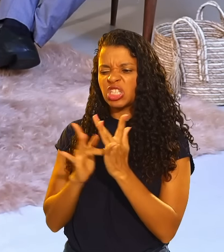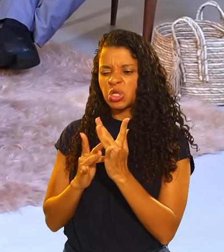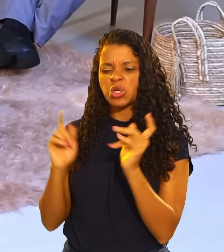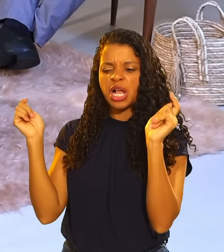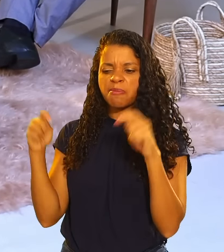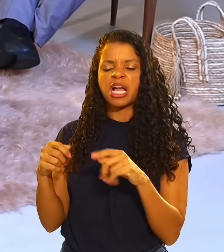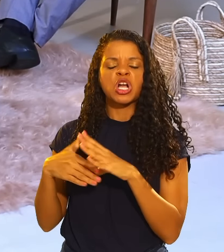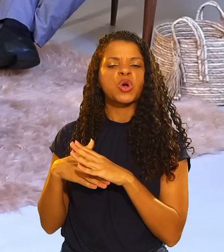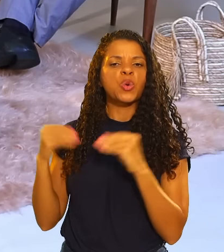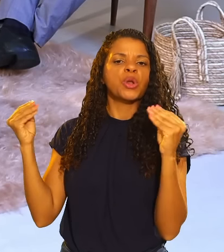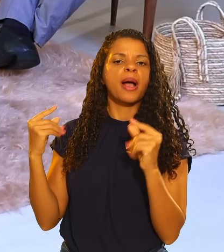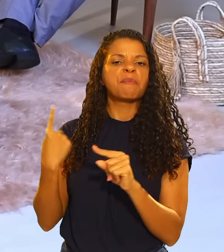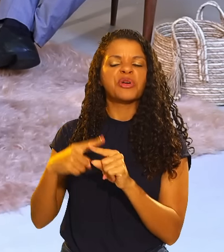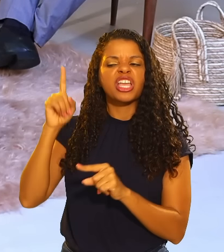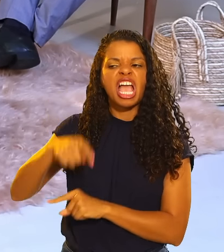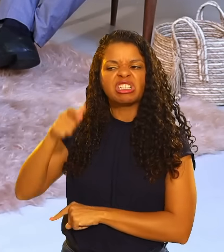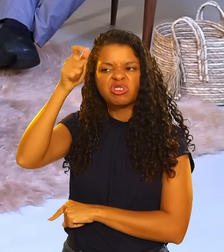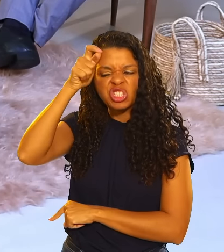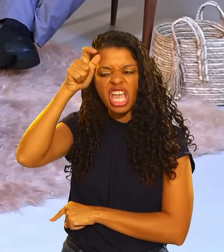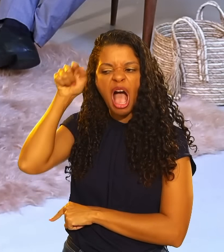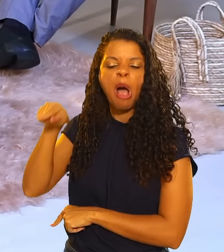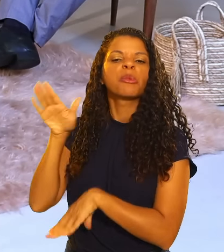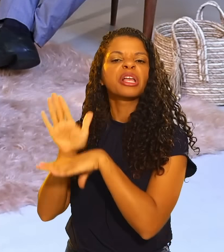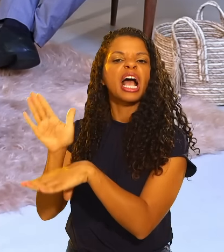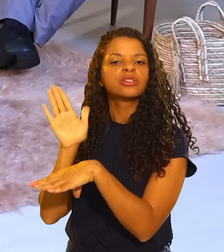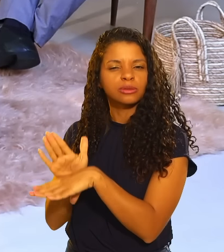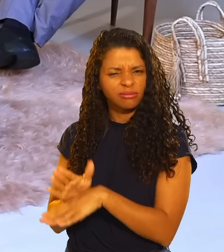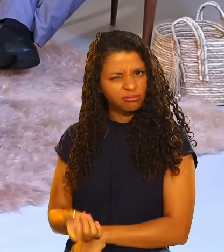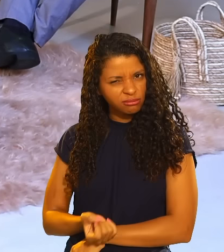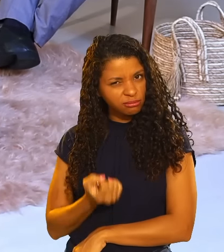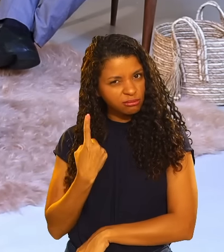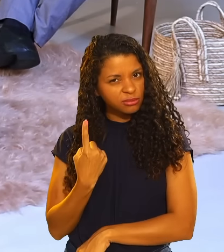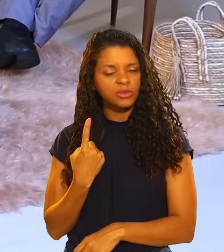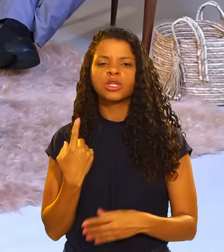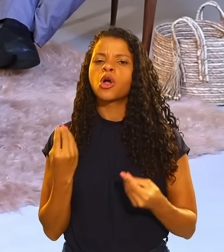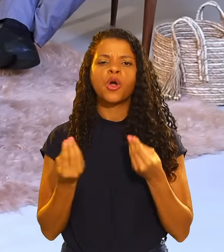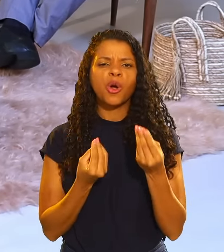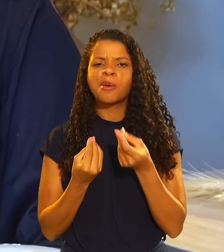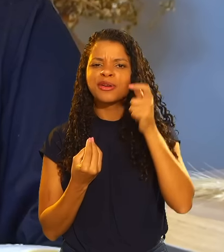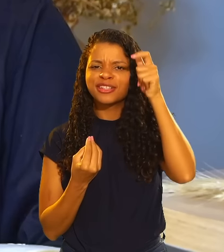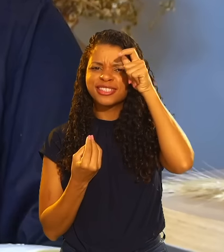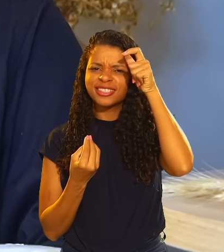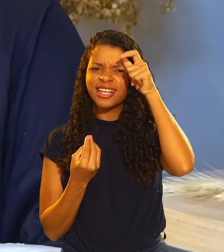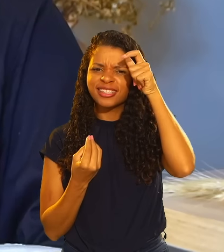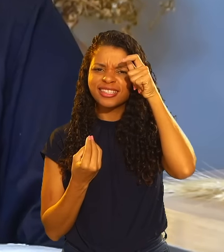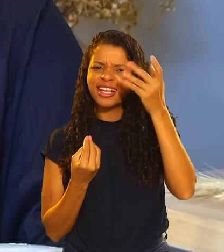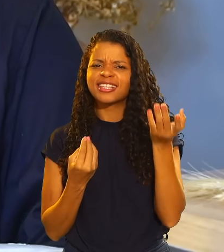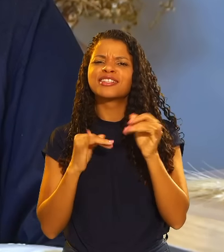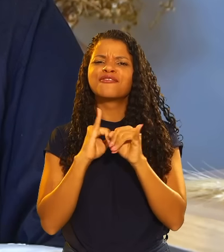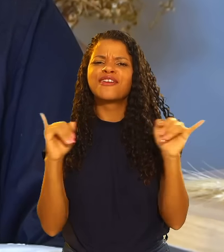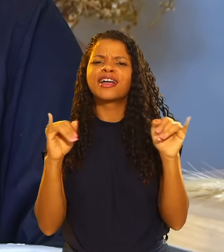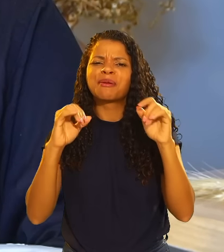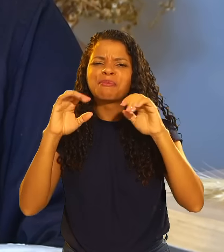se utilizar do seu poder para proclamar uma verdade que Jesus estava trazendo, que era contrário ao próprio reino? Então Jesus